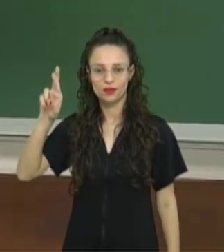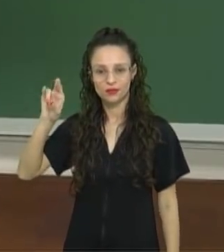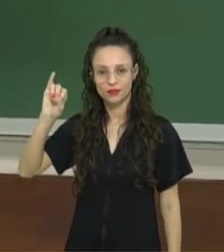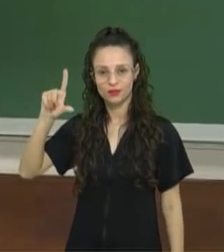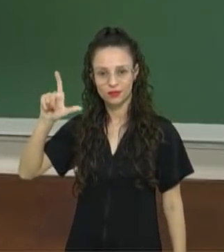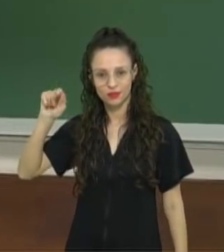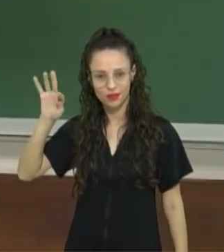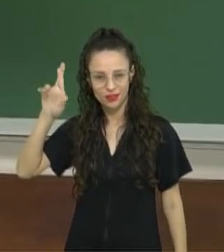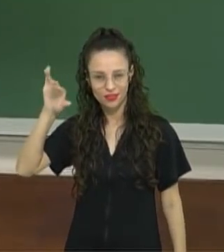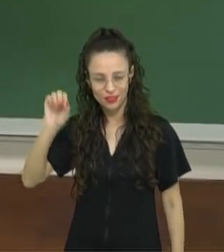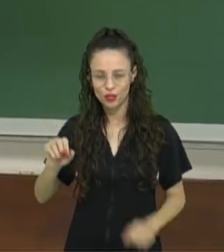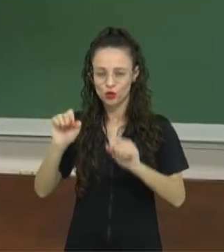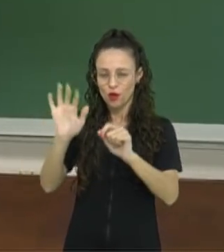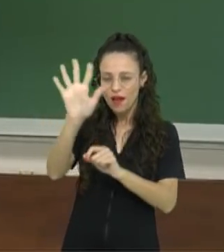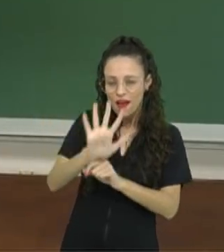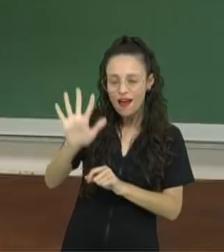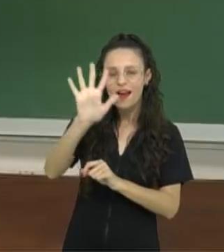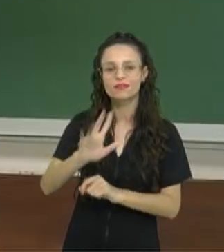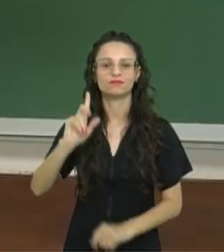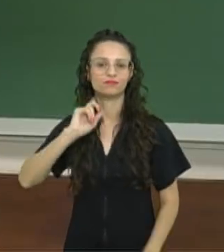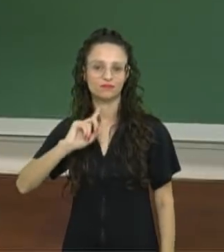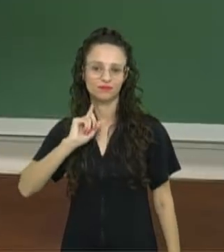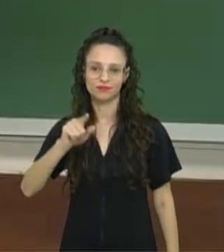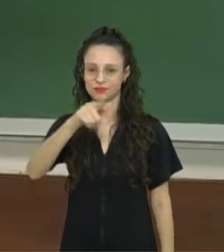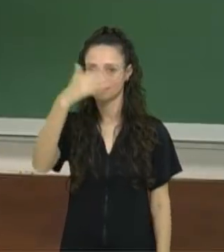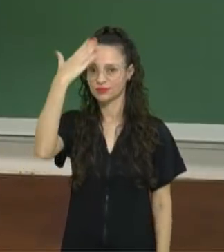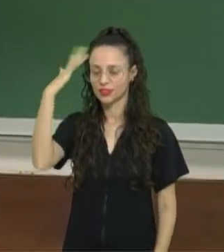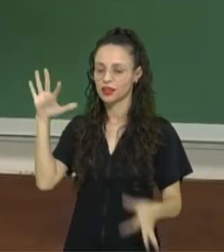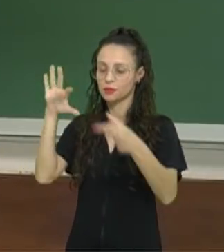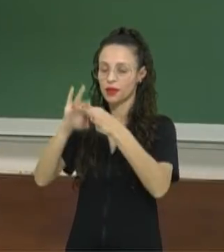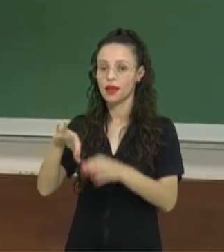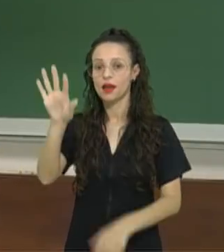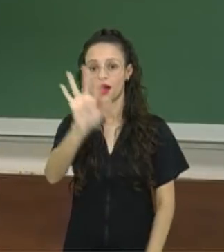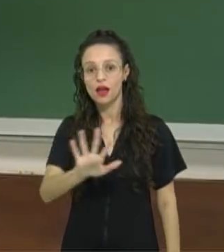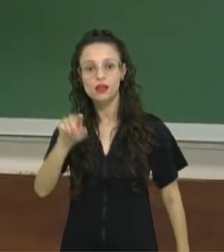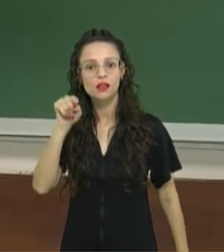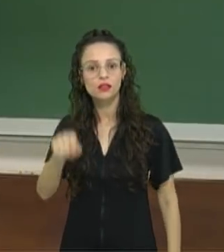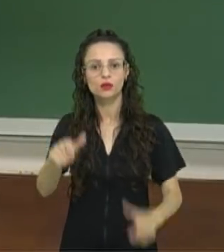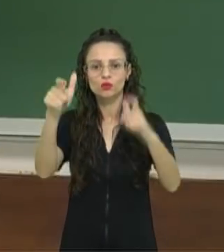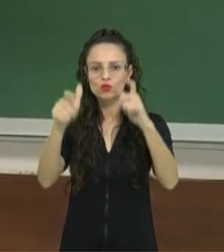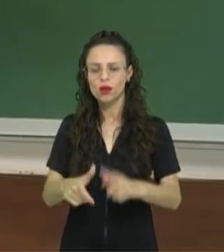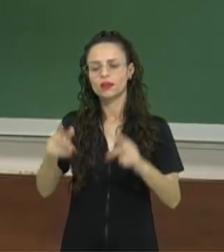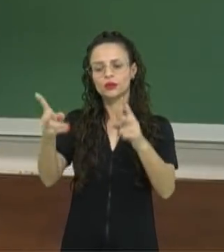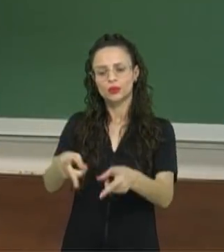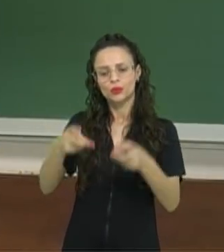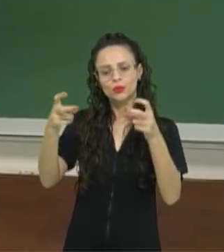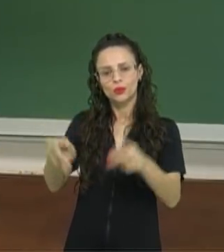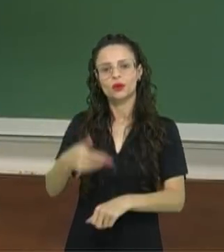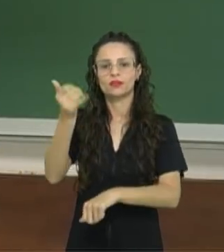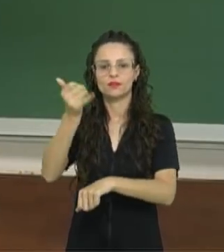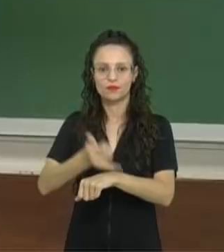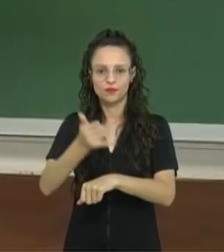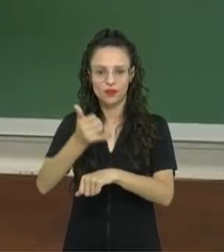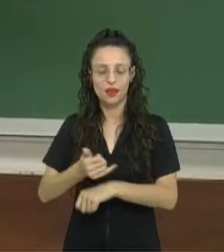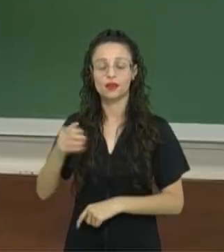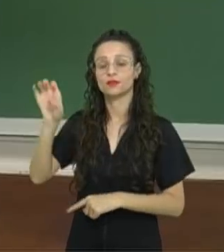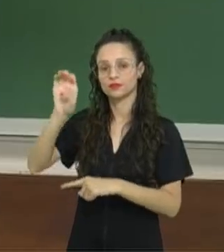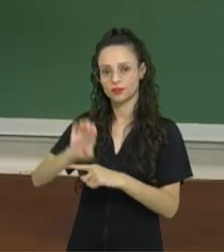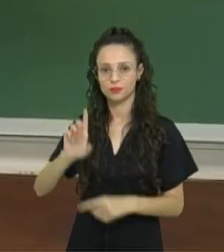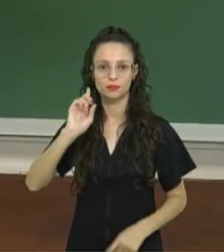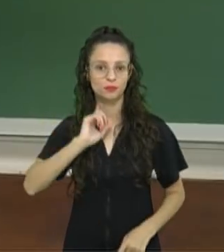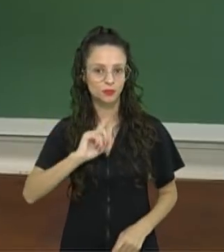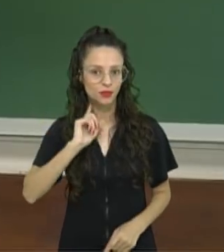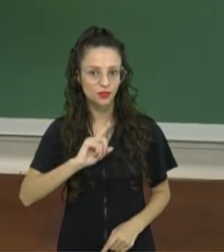ferrífero. Então, quando vocês ouvirem falar nesse nome, é uma área onde é, retirado esse recurso lá no estado de Minas